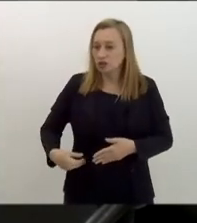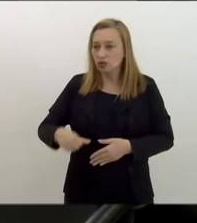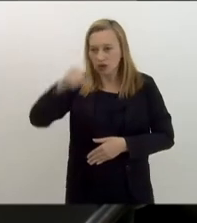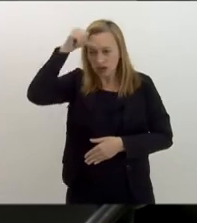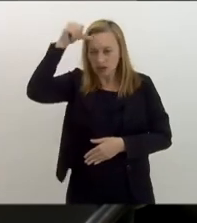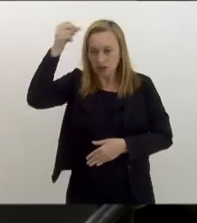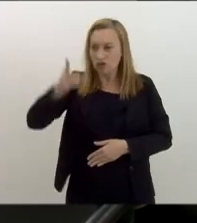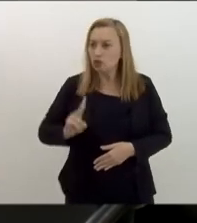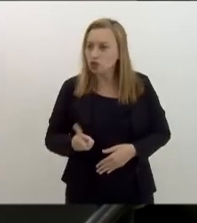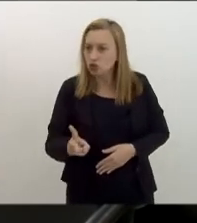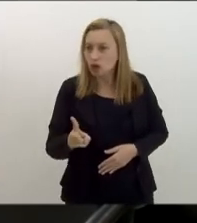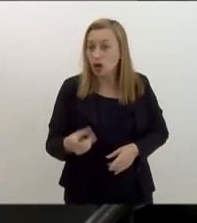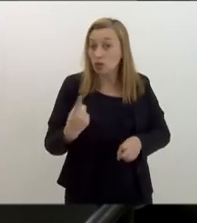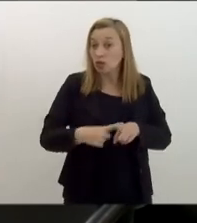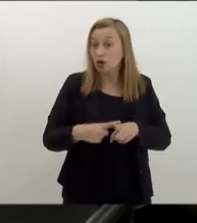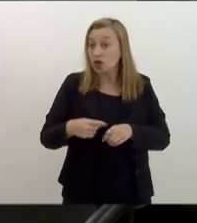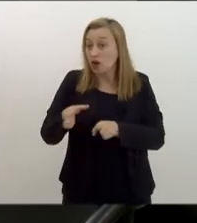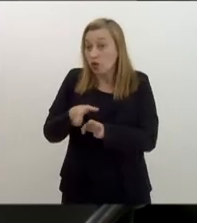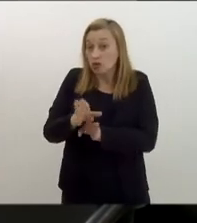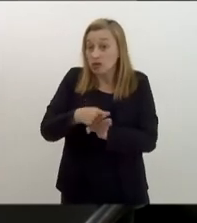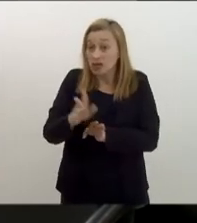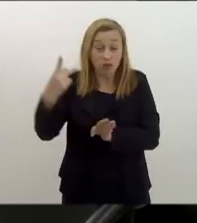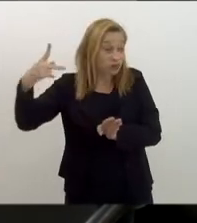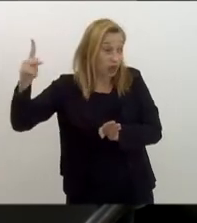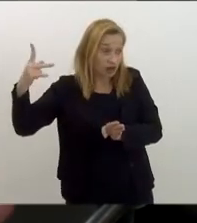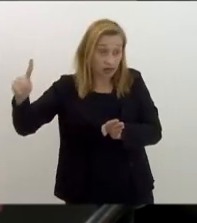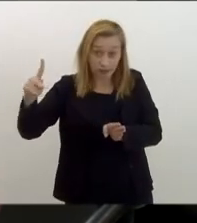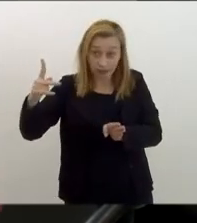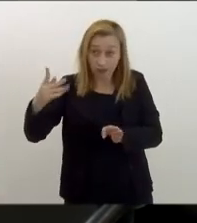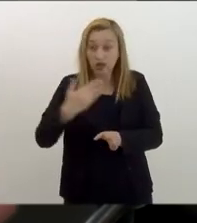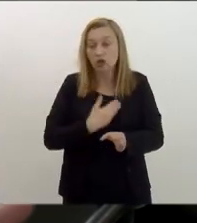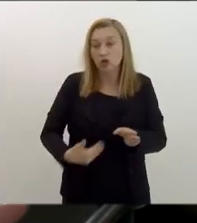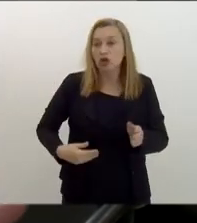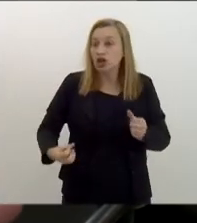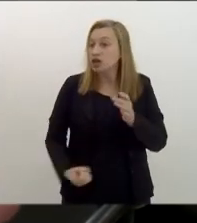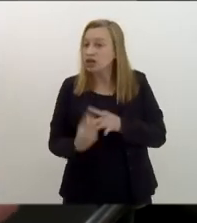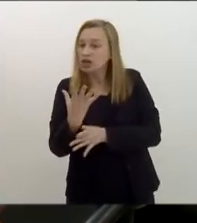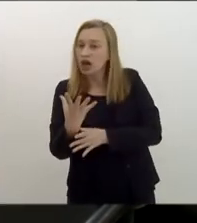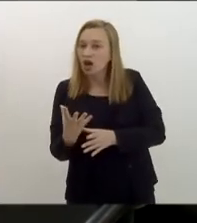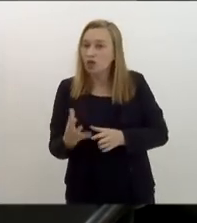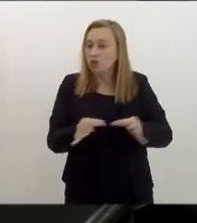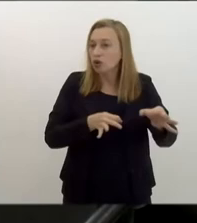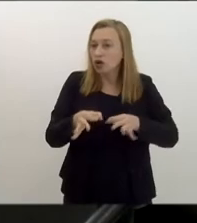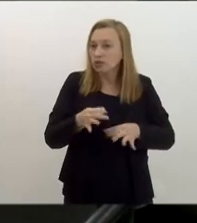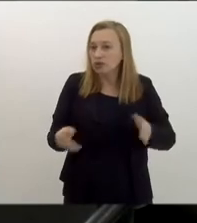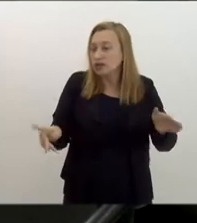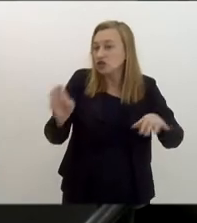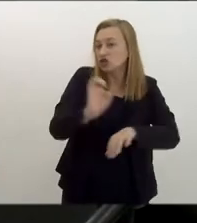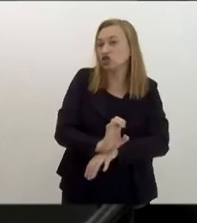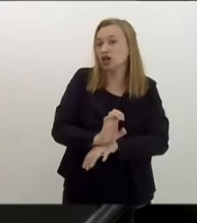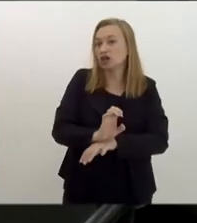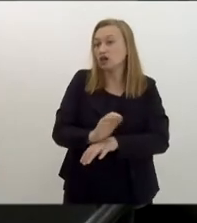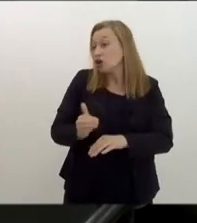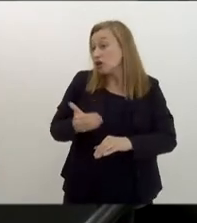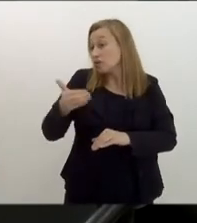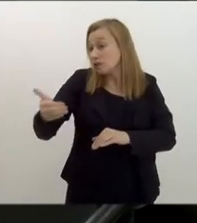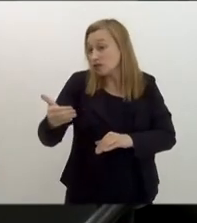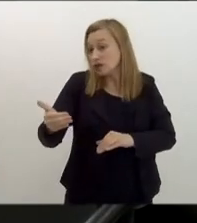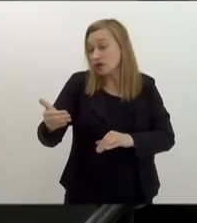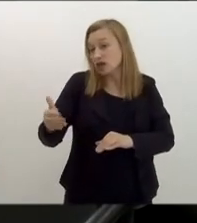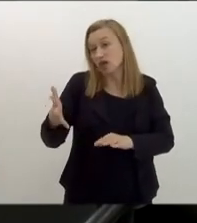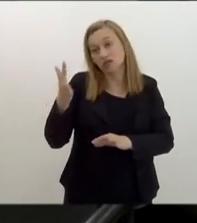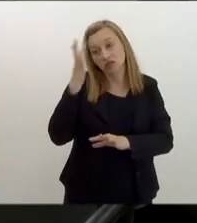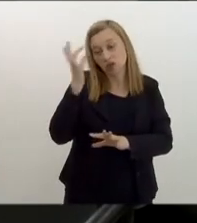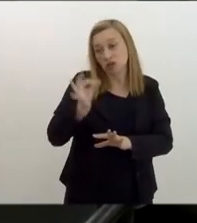que é uma determinação dele e a uma orientação do governo vamos construir um programa de estado mas o que vem pela frente ao só no próximo